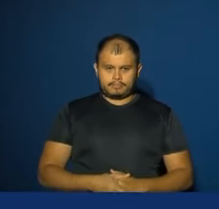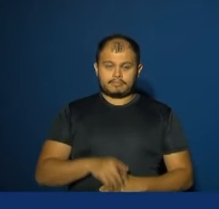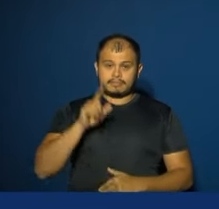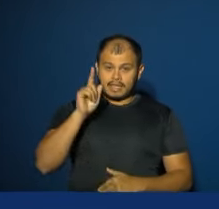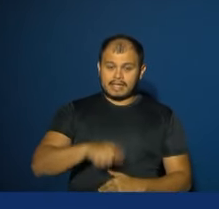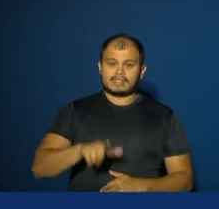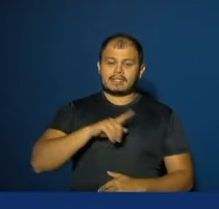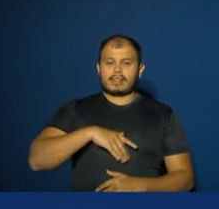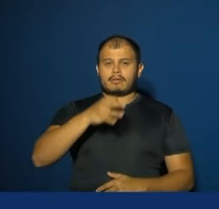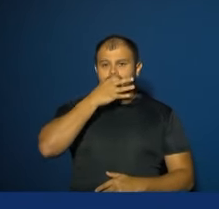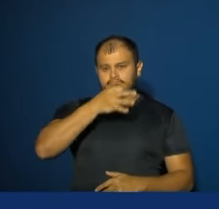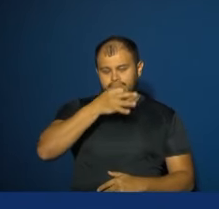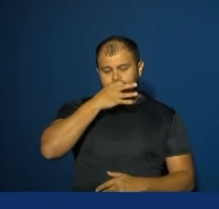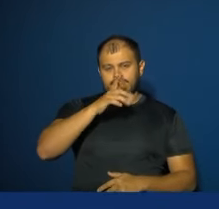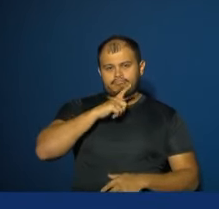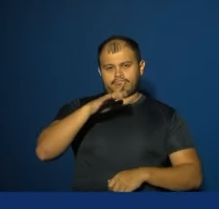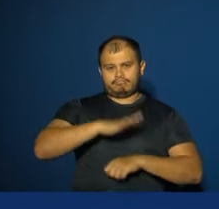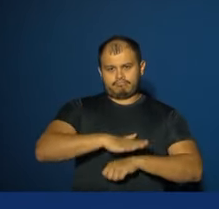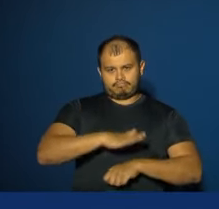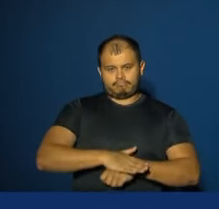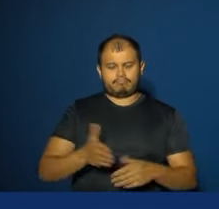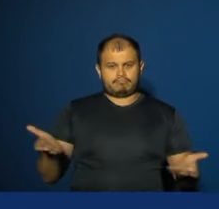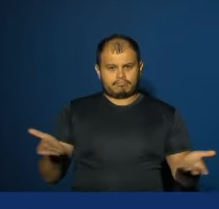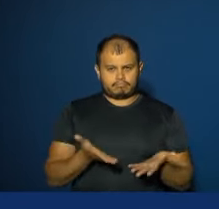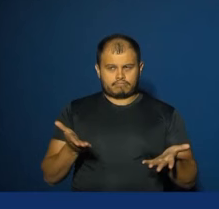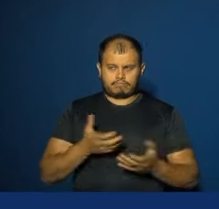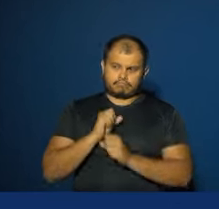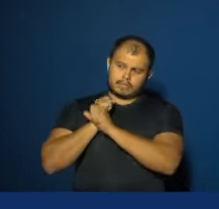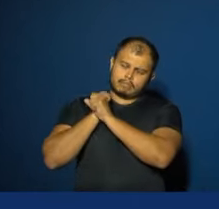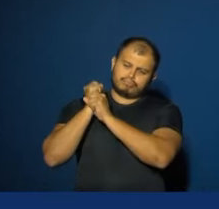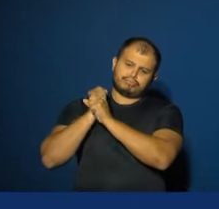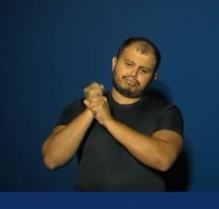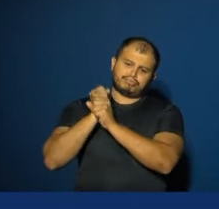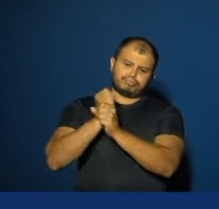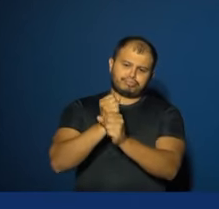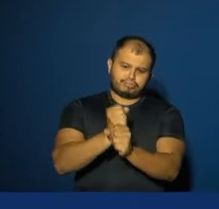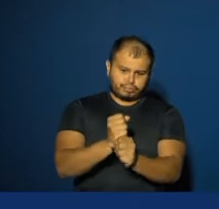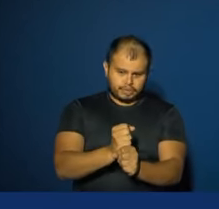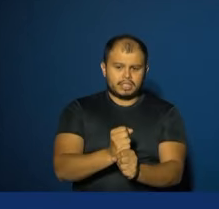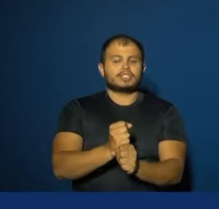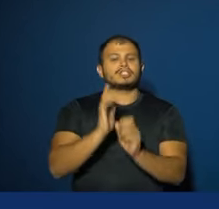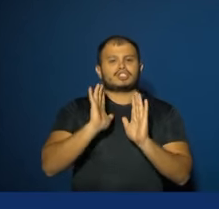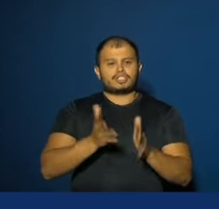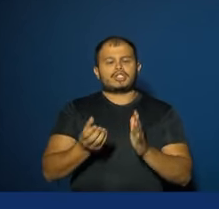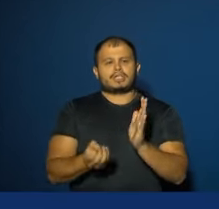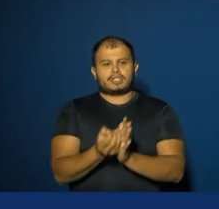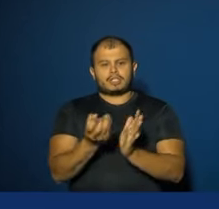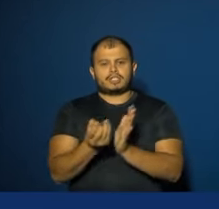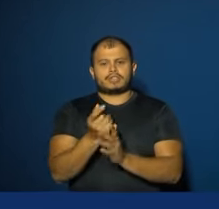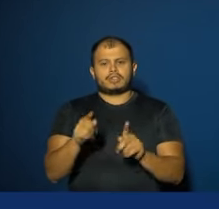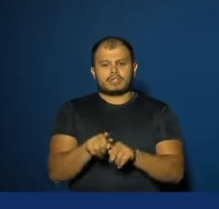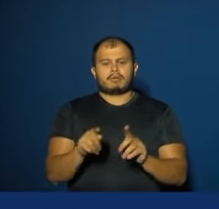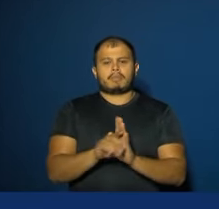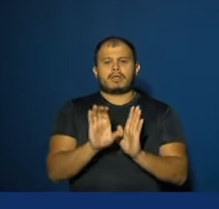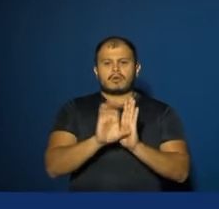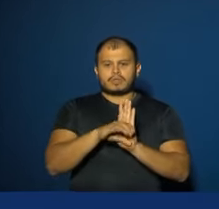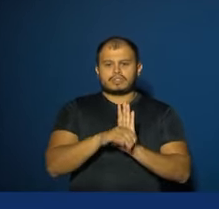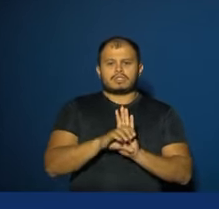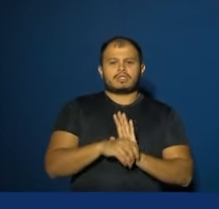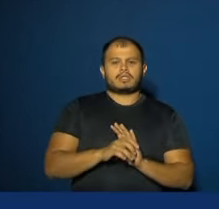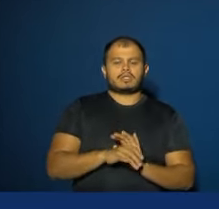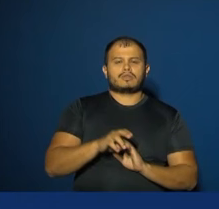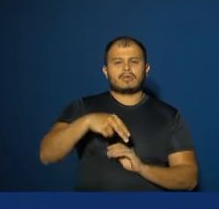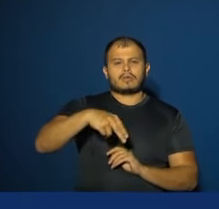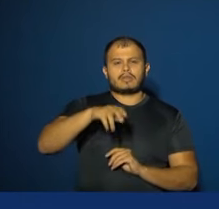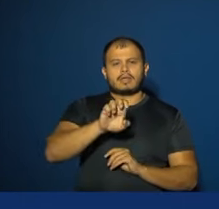postura que a gente tem adotado, né, nesses últimos anos, tá? E a gente criou, inclusive, um conceito, né? Energisa 5D. O